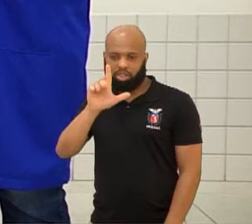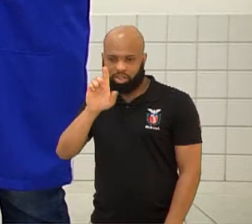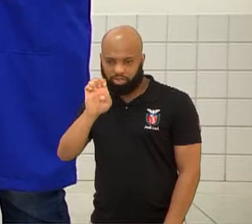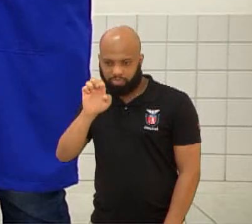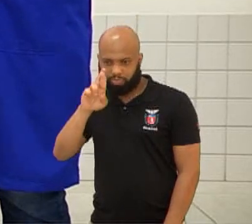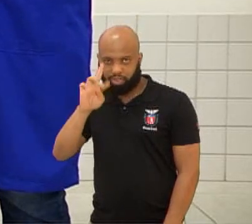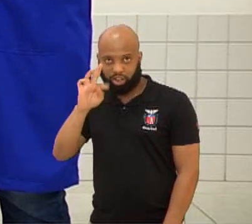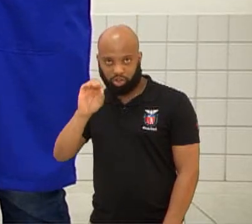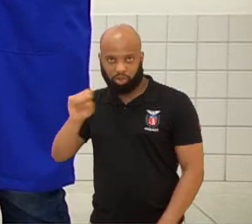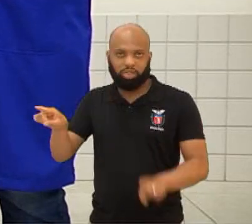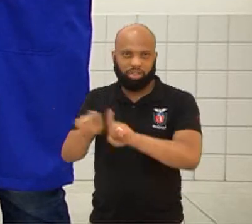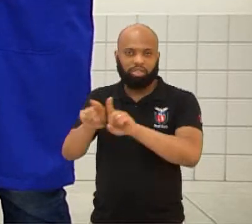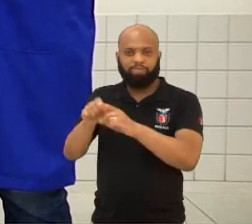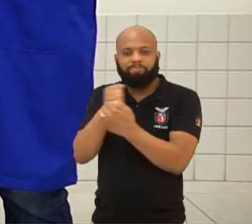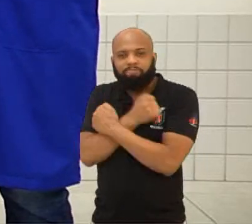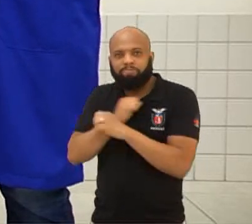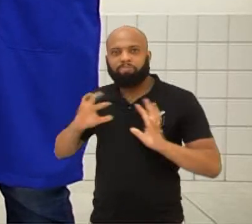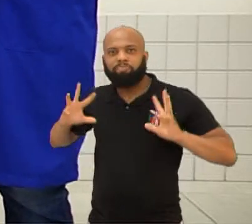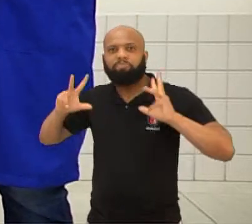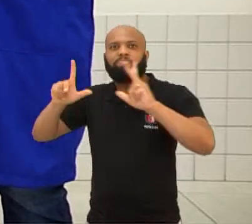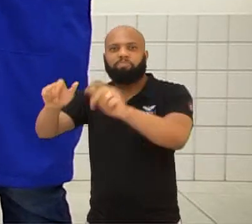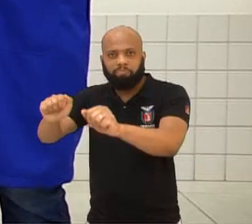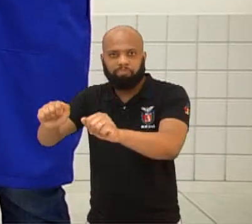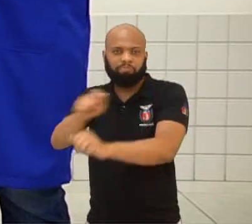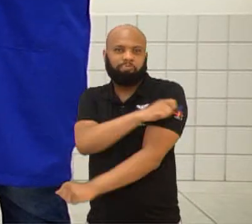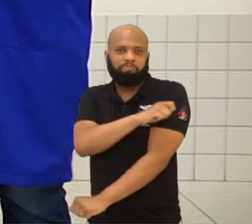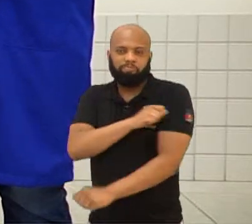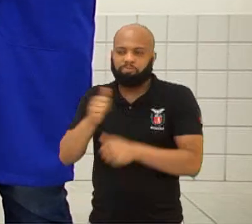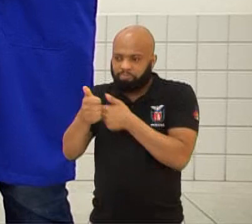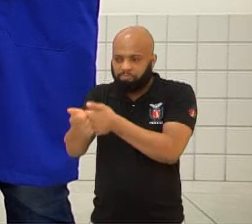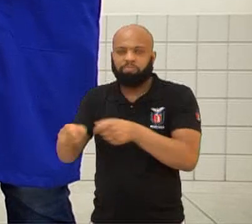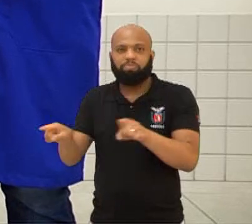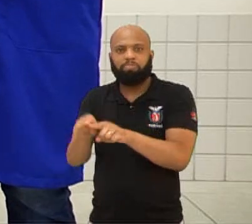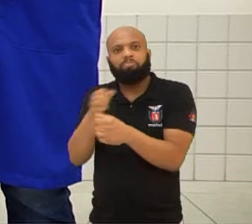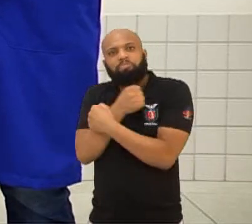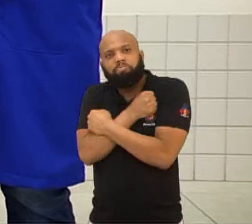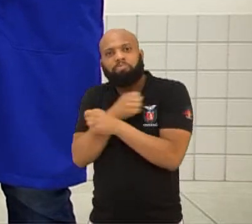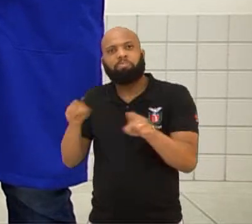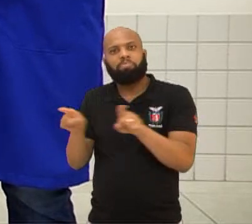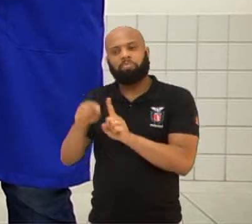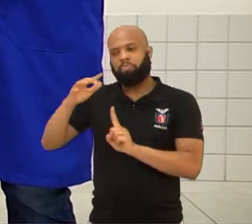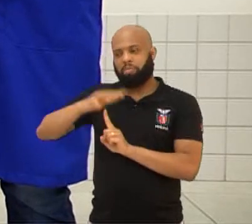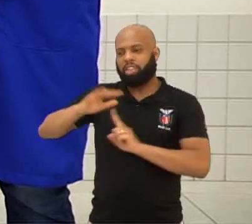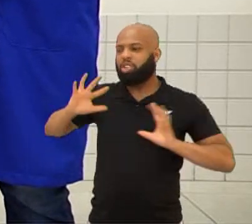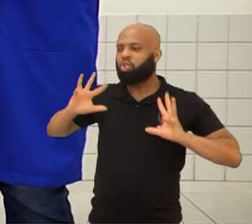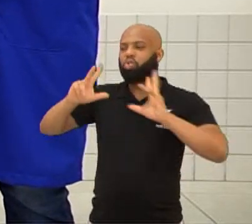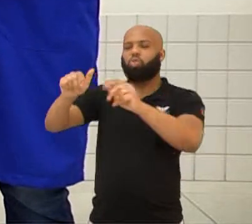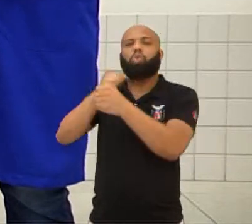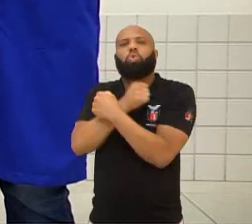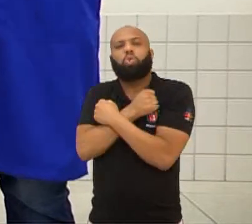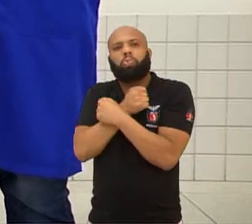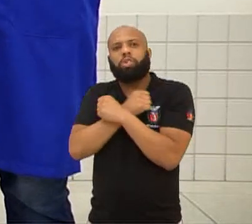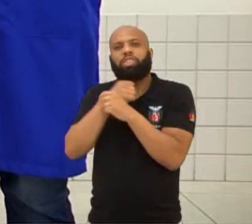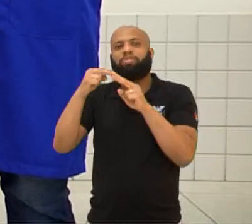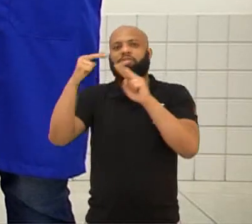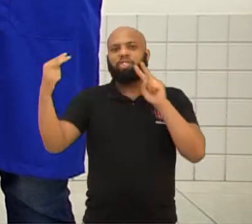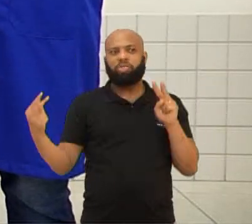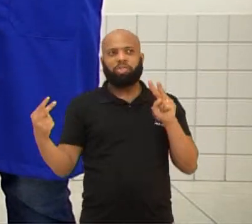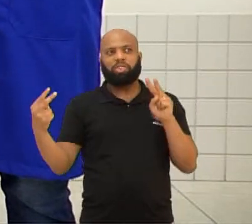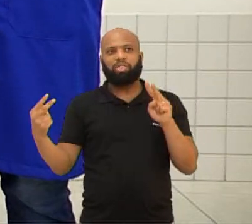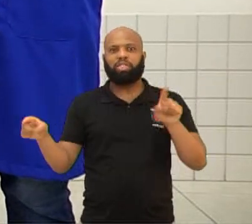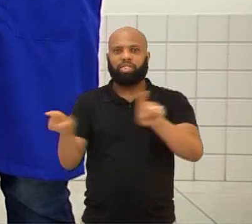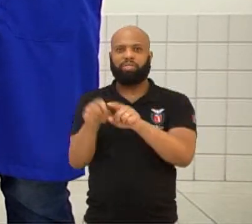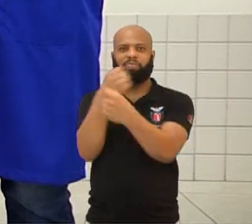deixar um abraço para o pessoal de lá, para os meus queridos estudantes que também estão acompanhando, e deixar um abraço para o pessoal do Paraná todo aí, um abraço virtual e